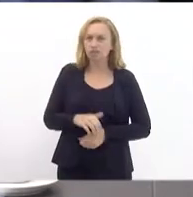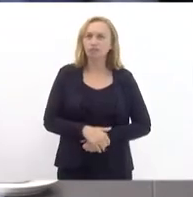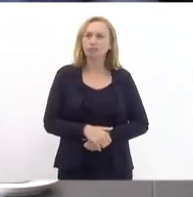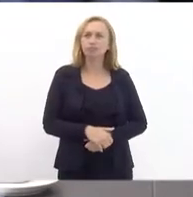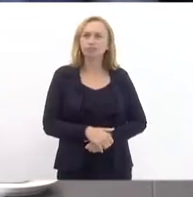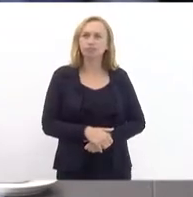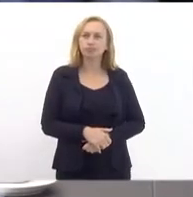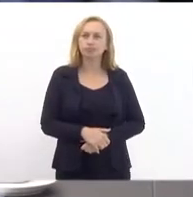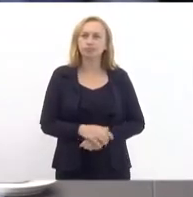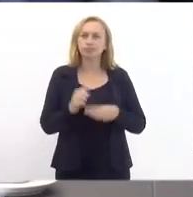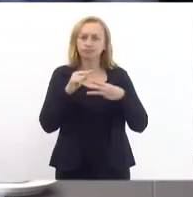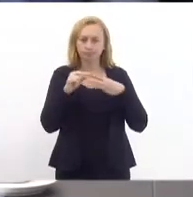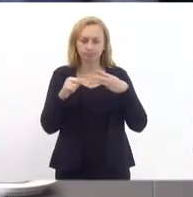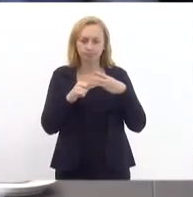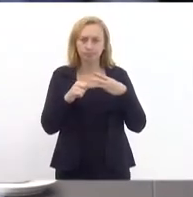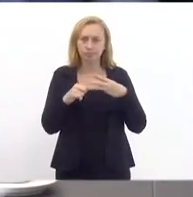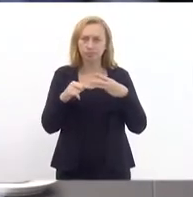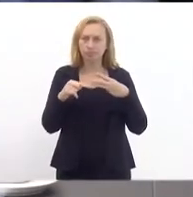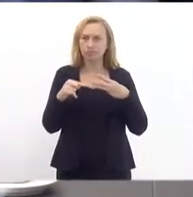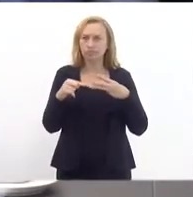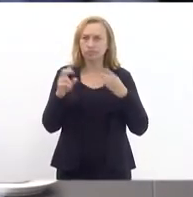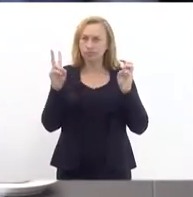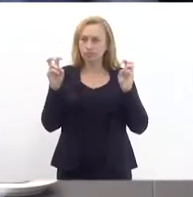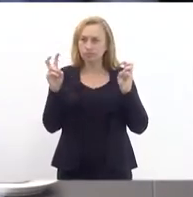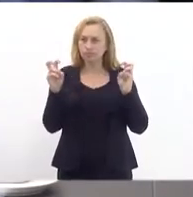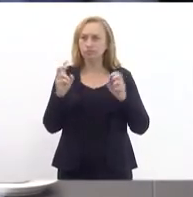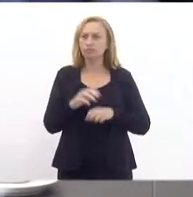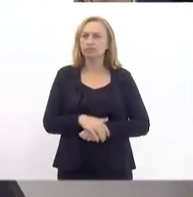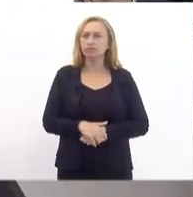esses três pontos aqui que eu...